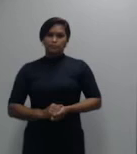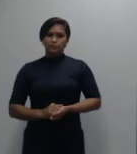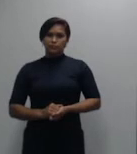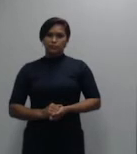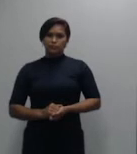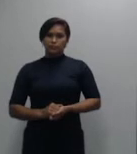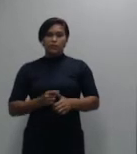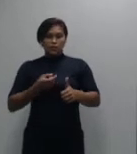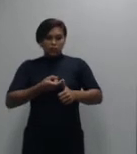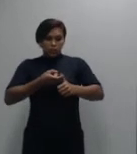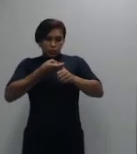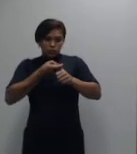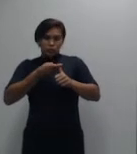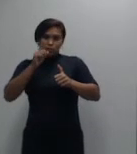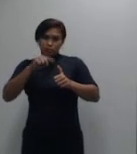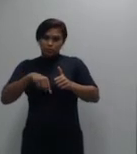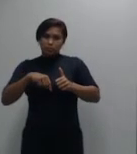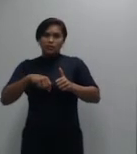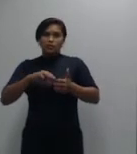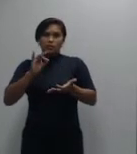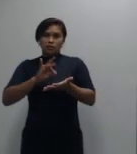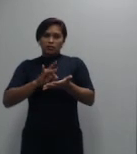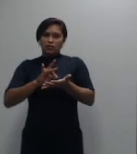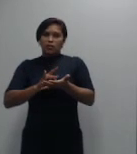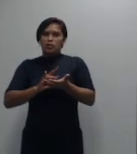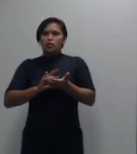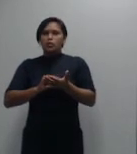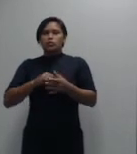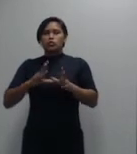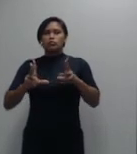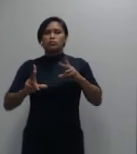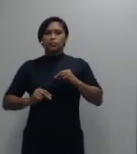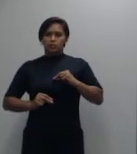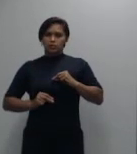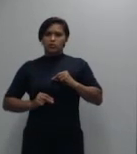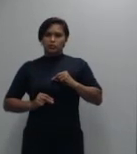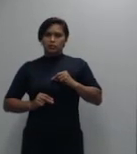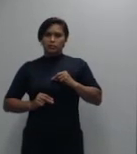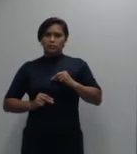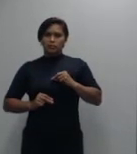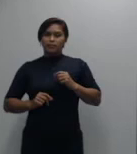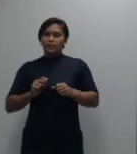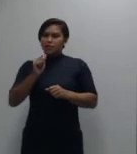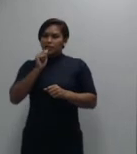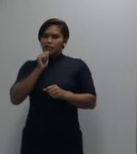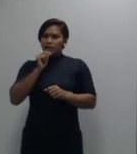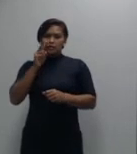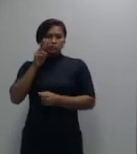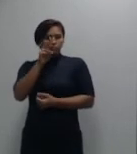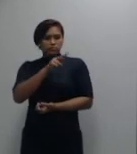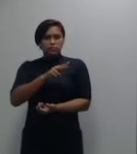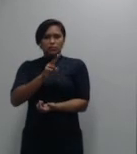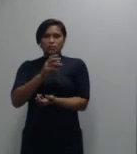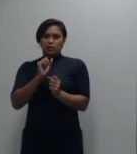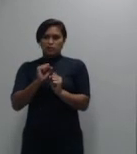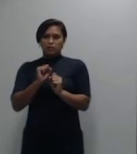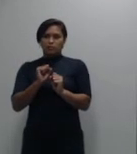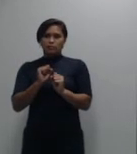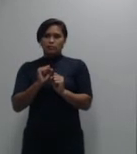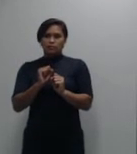suspender efetivamente o ar de esporte e e ainda que te olhava fizemos